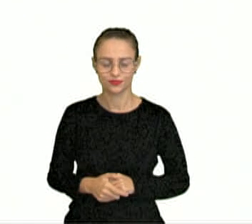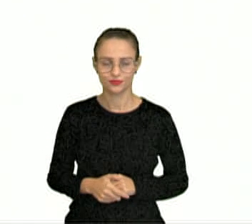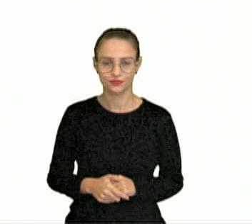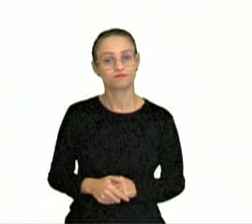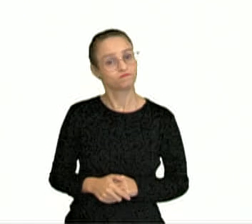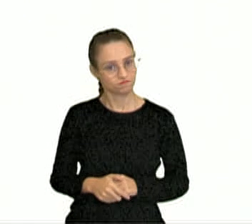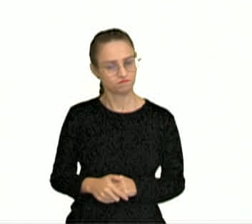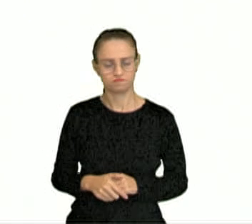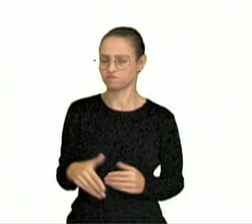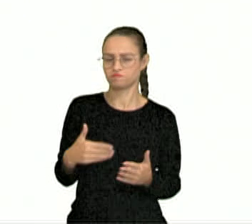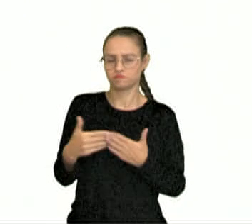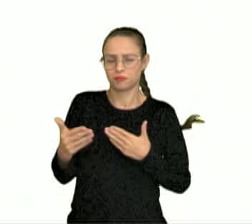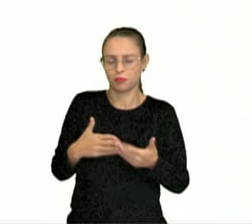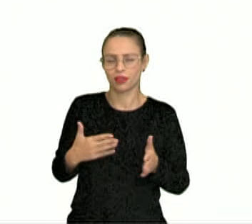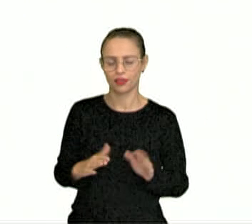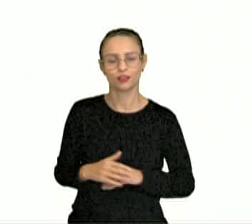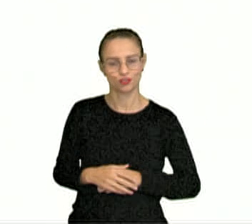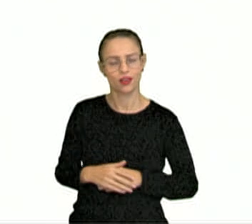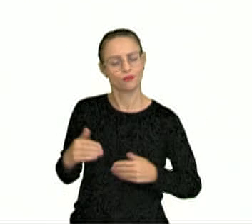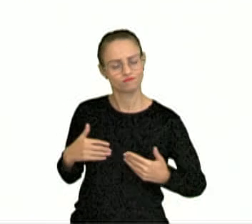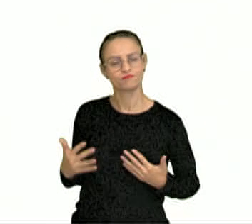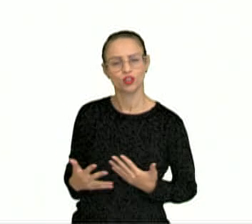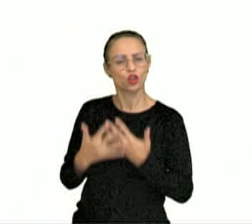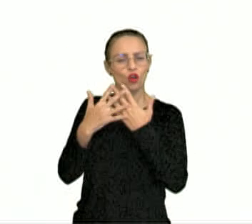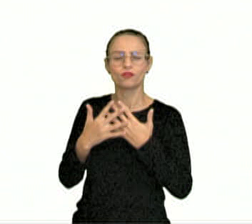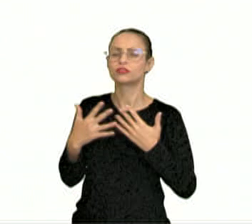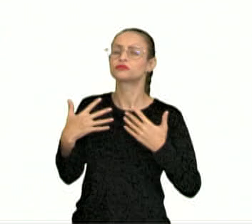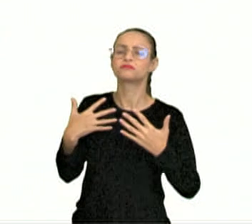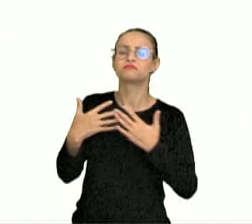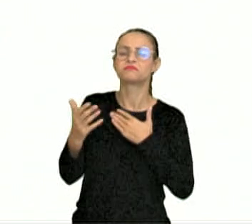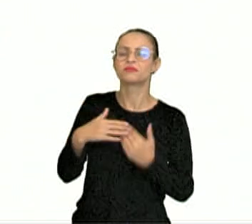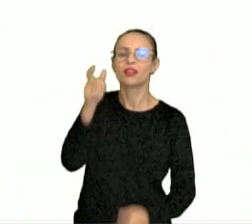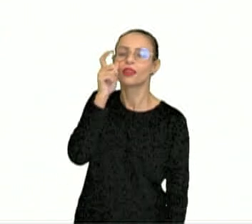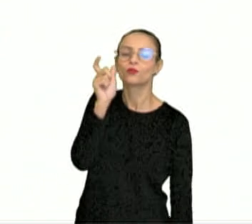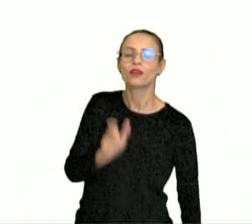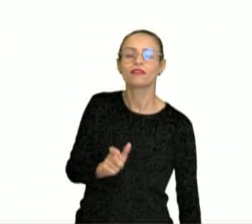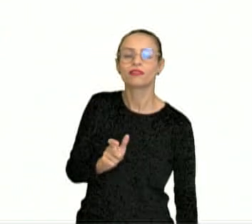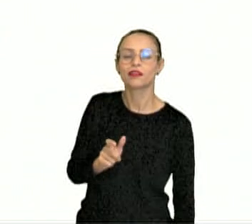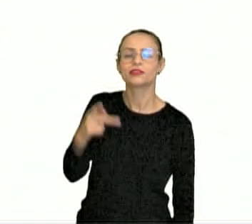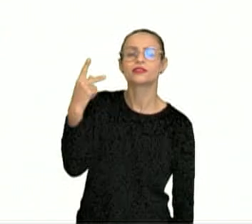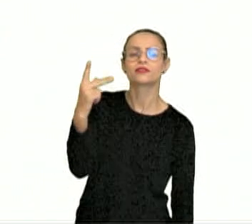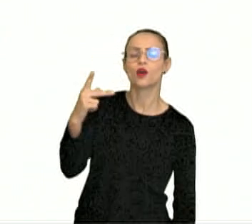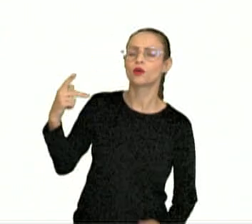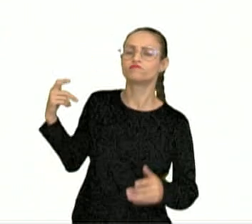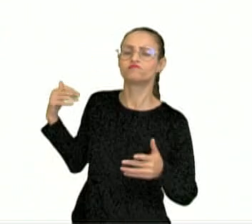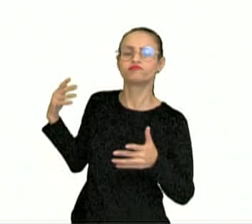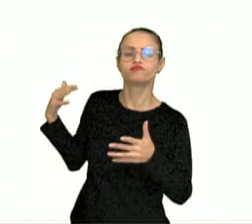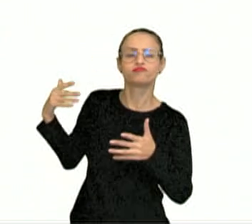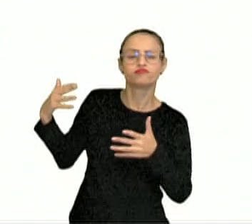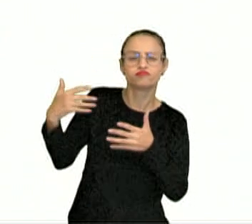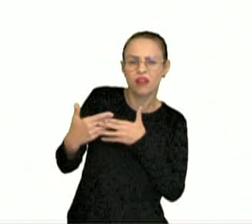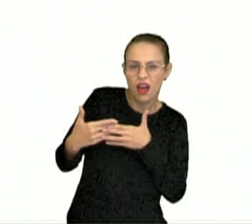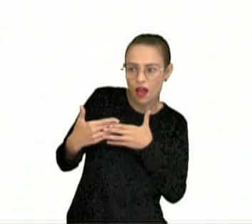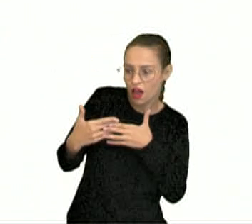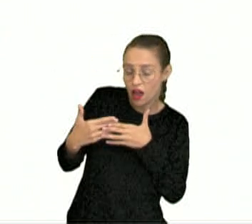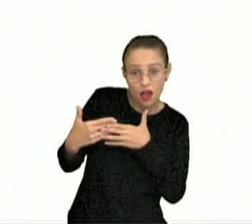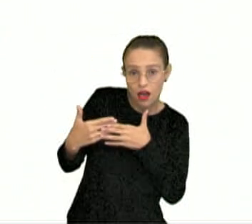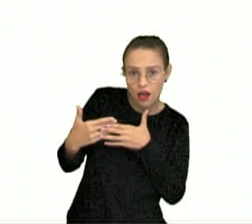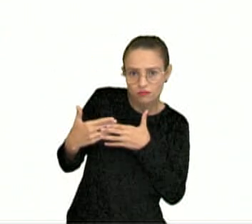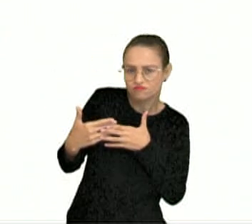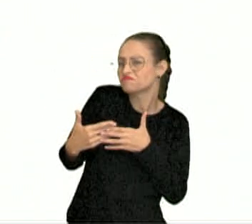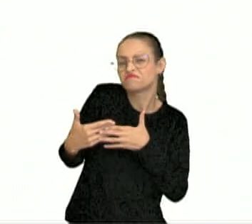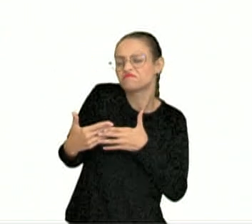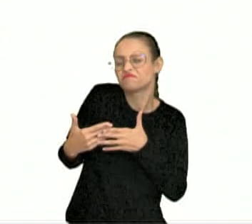De qualquer forma, confesso que não me interesso particularmente pelo caminho que percorreste até chegar